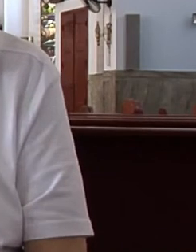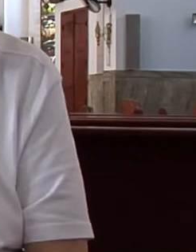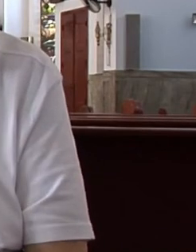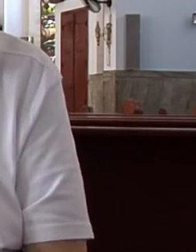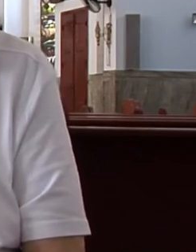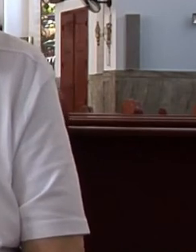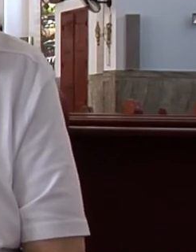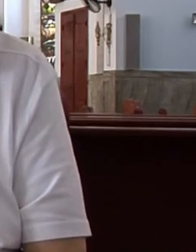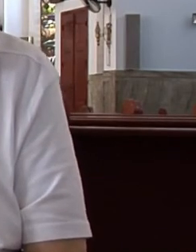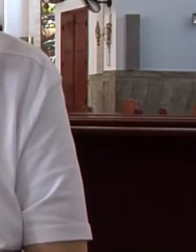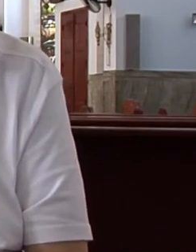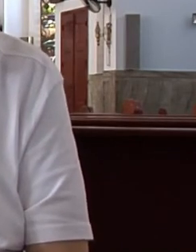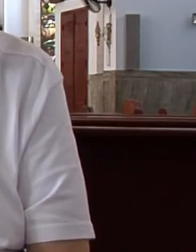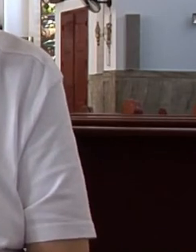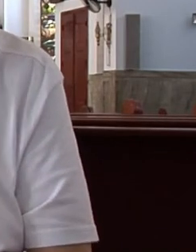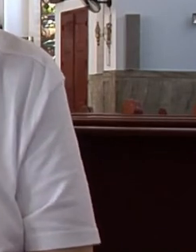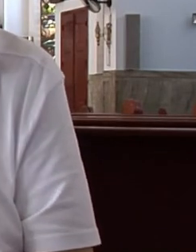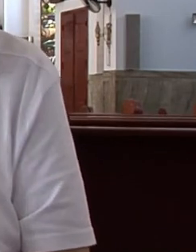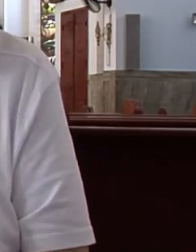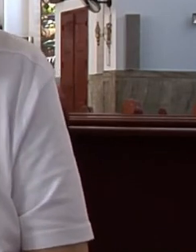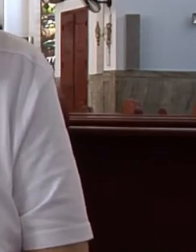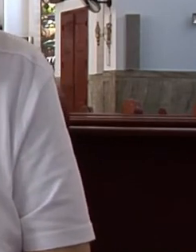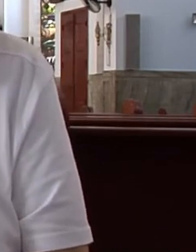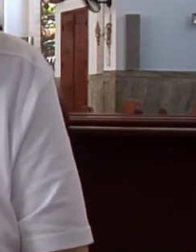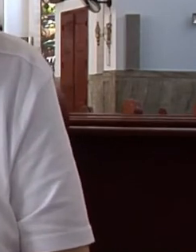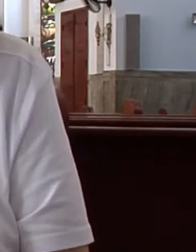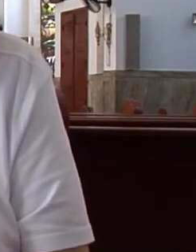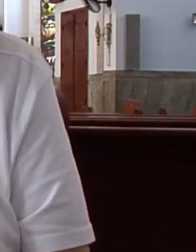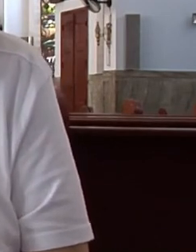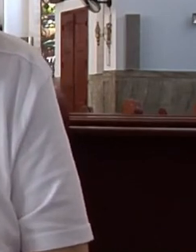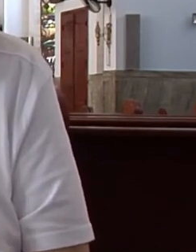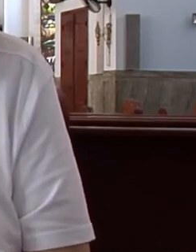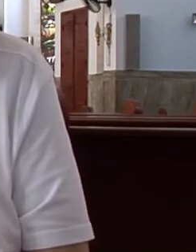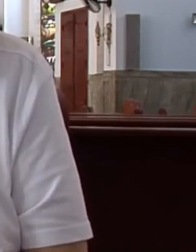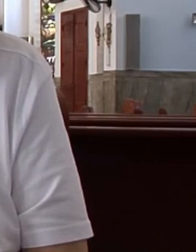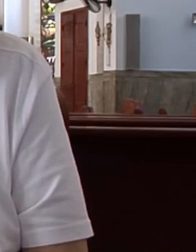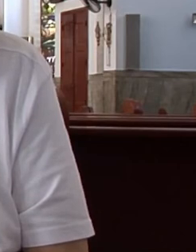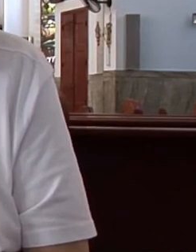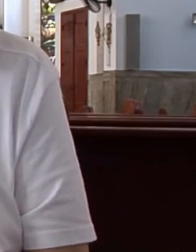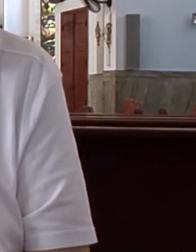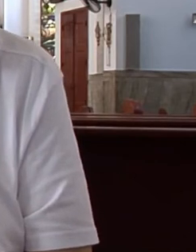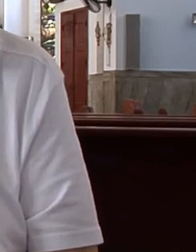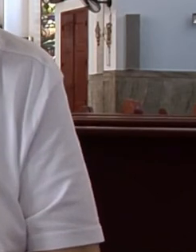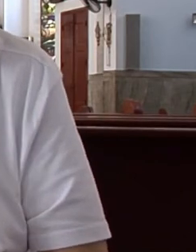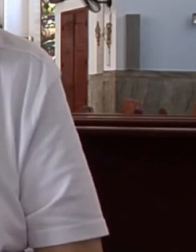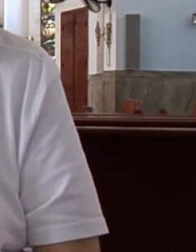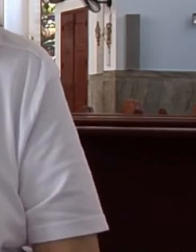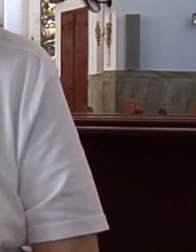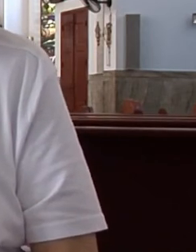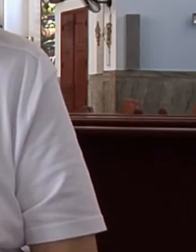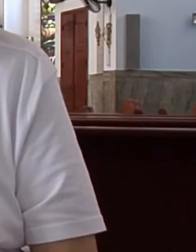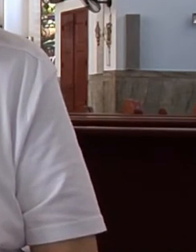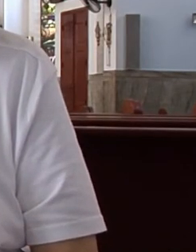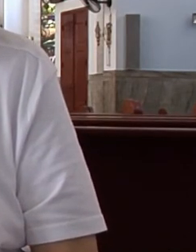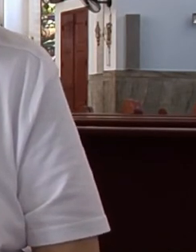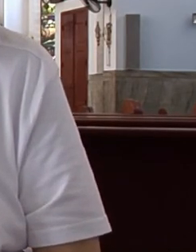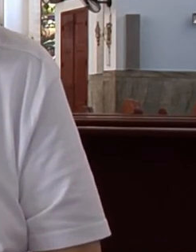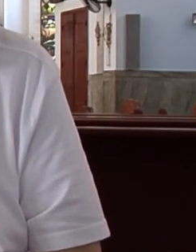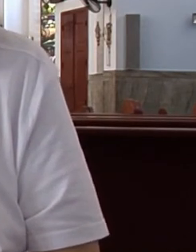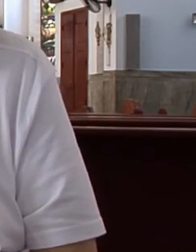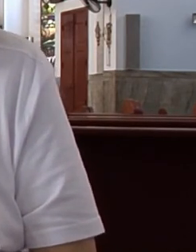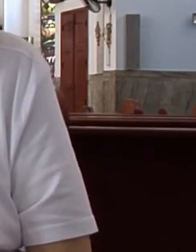algum artista depois por inspiração disso. Não é? A gente escolhe os caminhos quando vê os